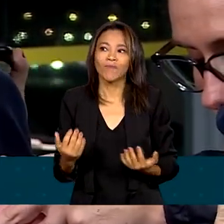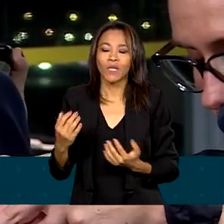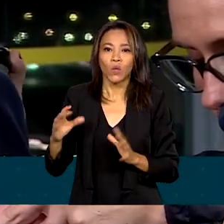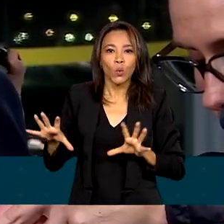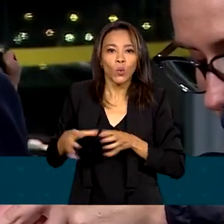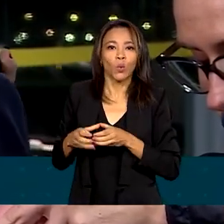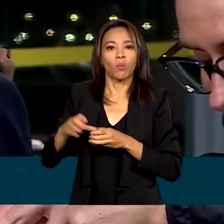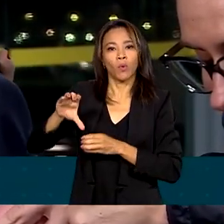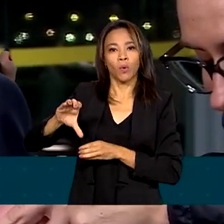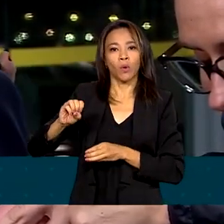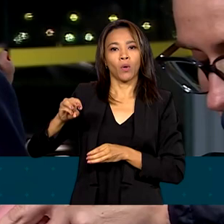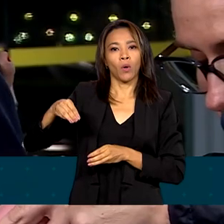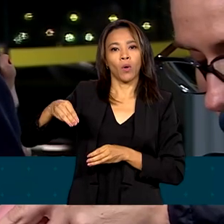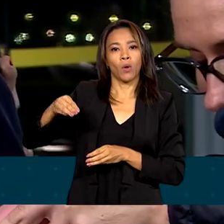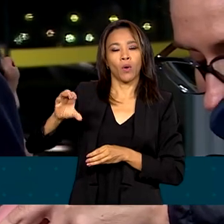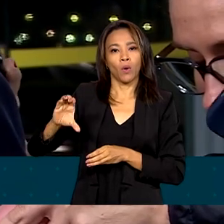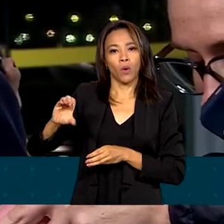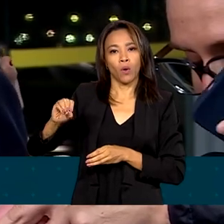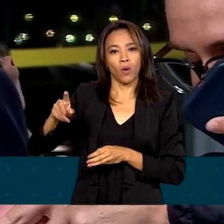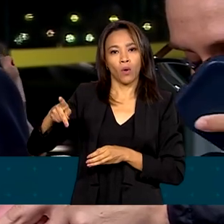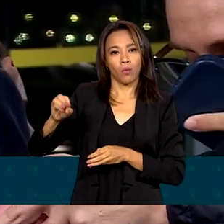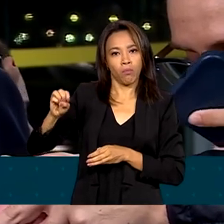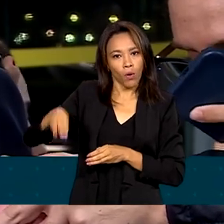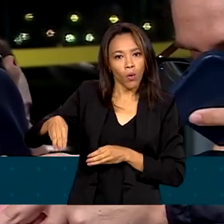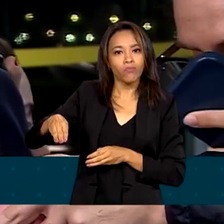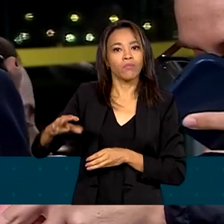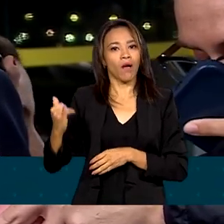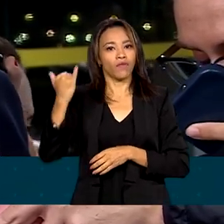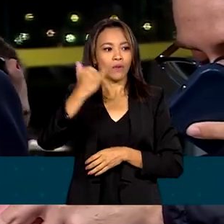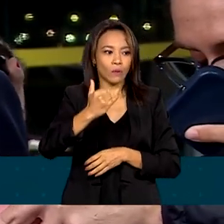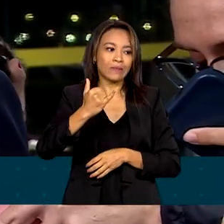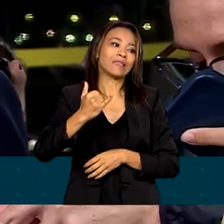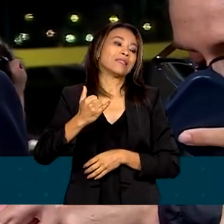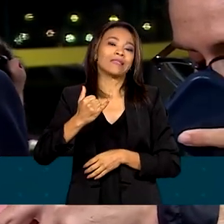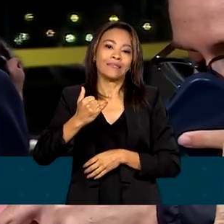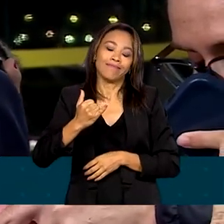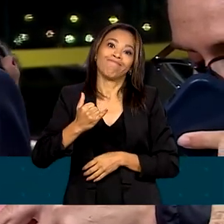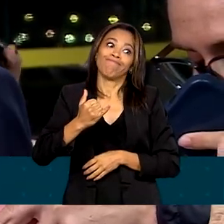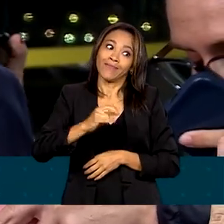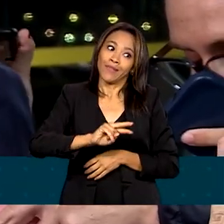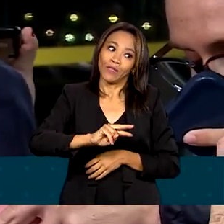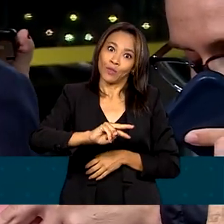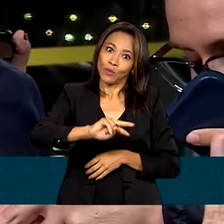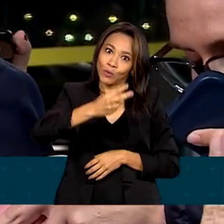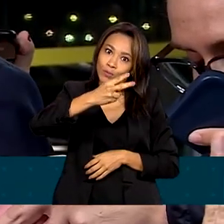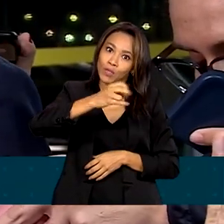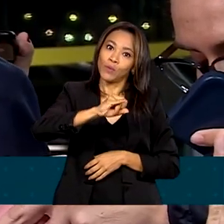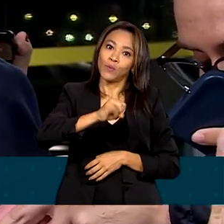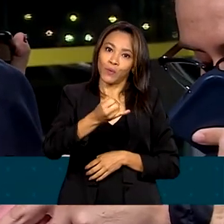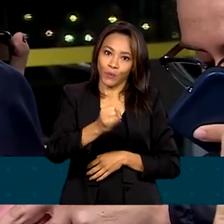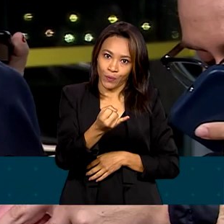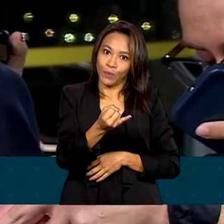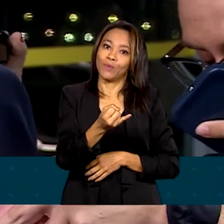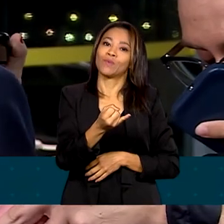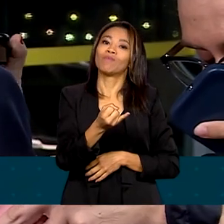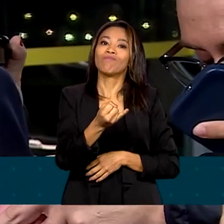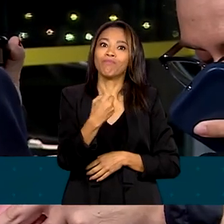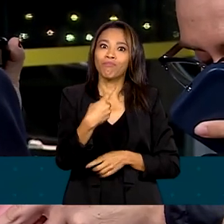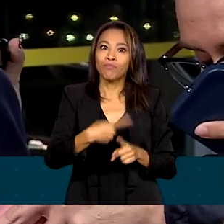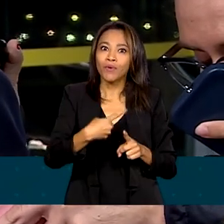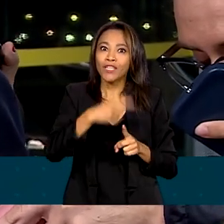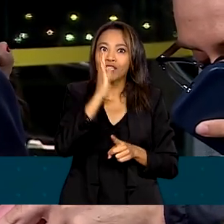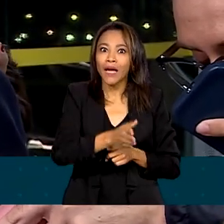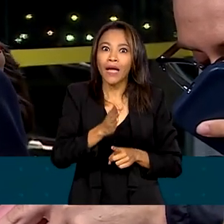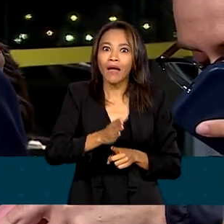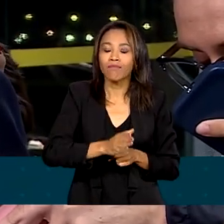a sinalizar até a possibilidade de uma subida da taxa de juros, que já é hoje a mais alta do